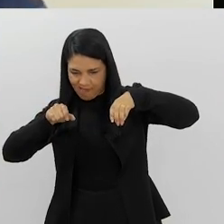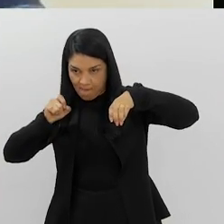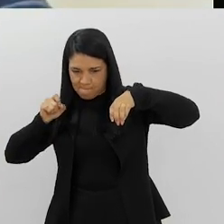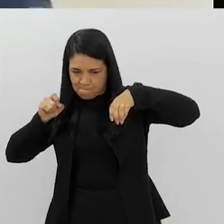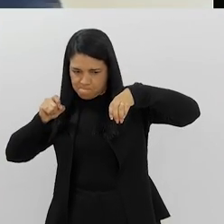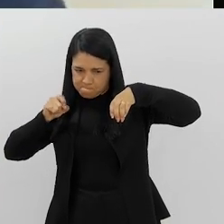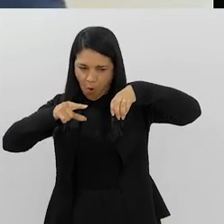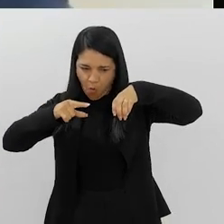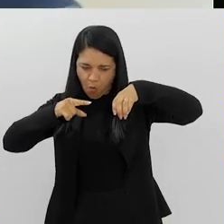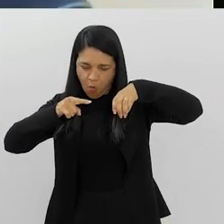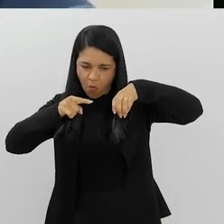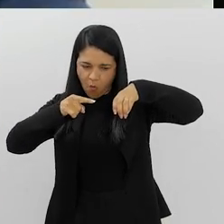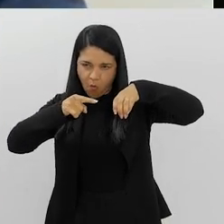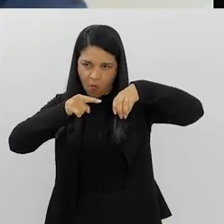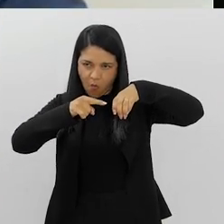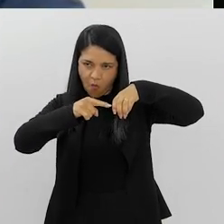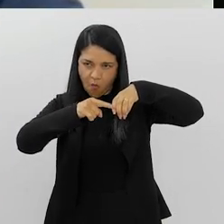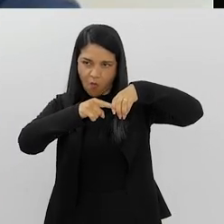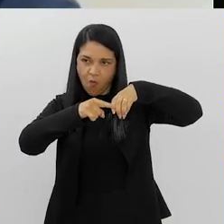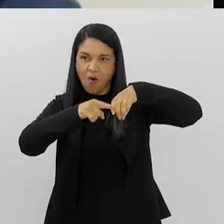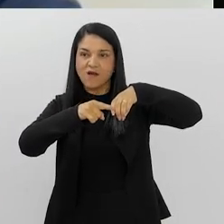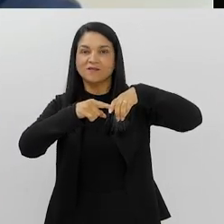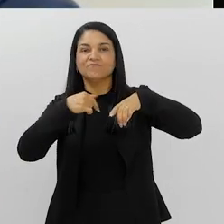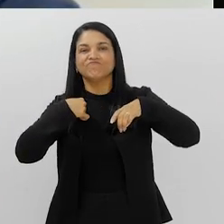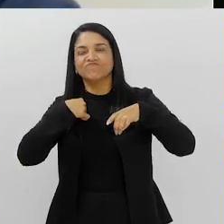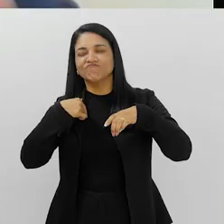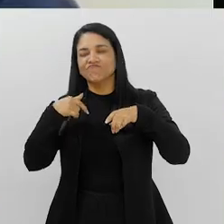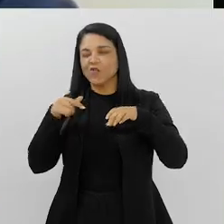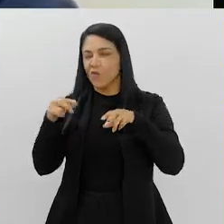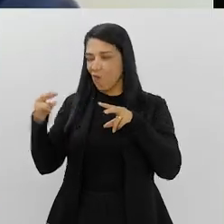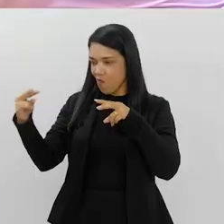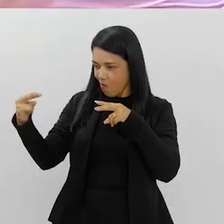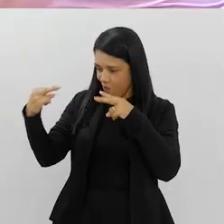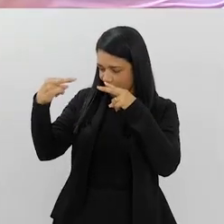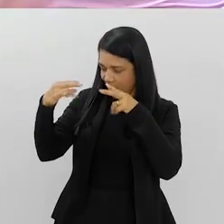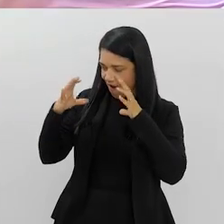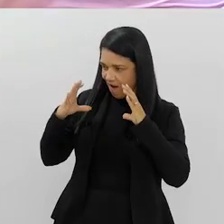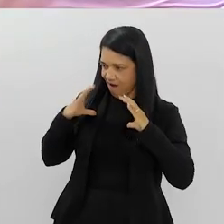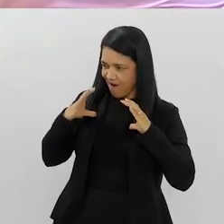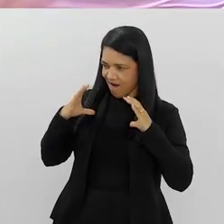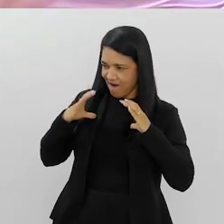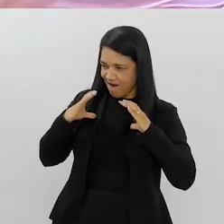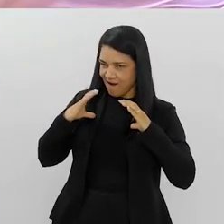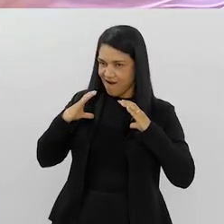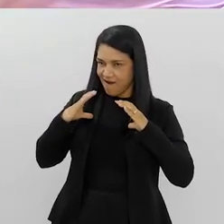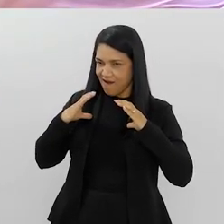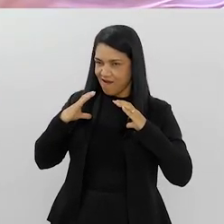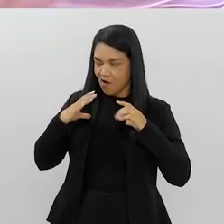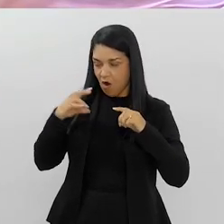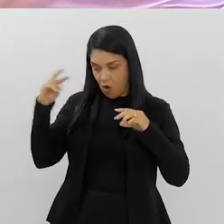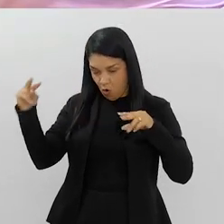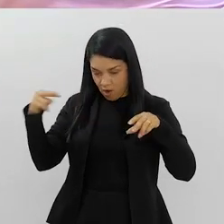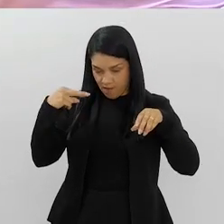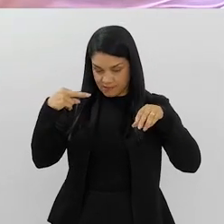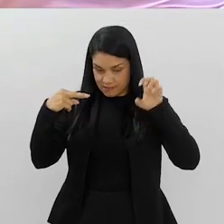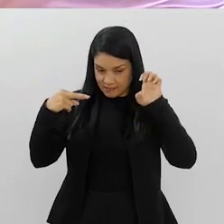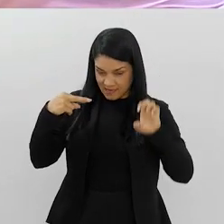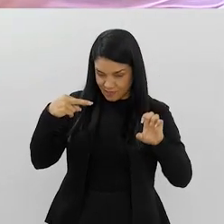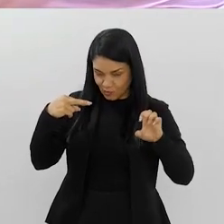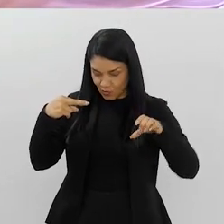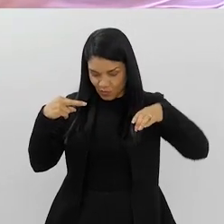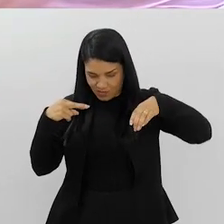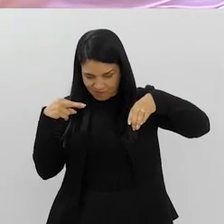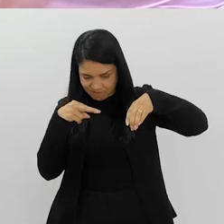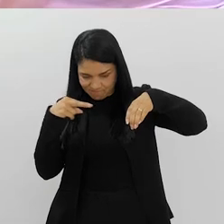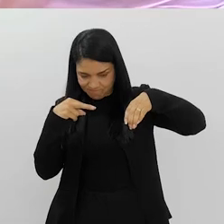era a minha crença. Chegava, pegava a bola, aquele olhar que o goleiro ali, olhava, por exemplo, estou olhando para o canto esquerdo até eu correr para a